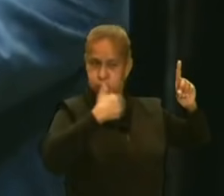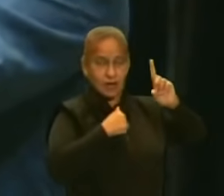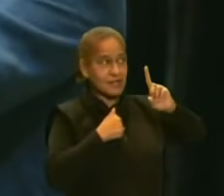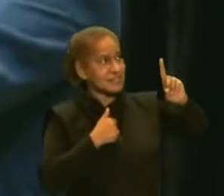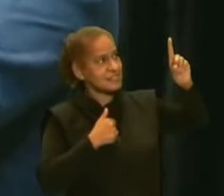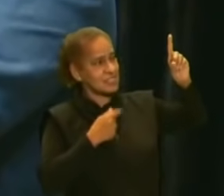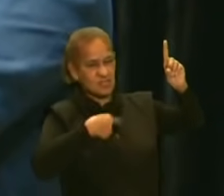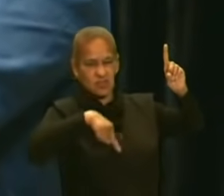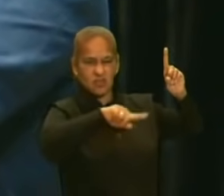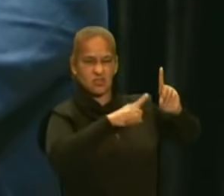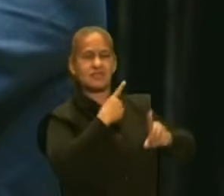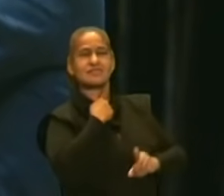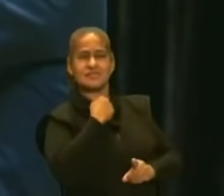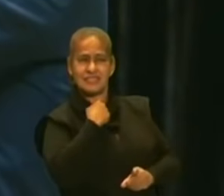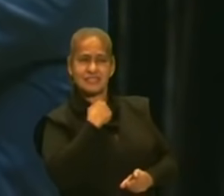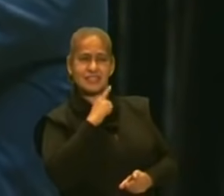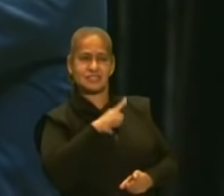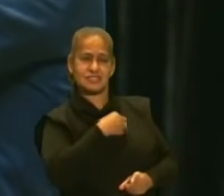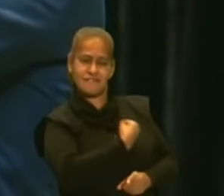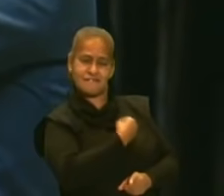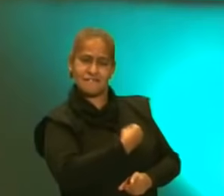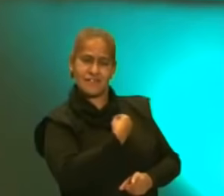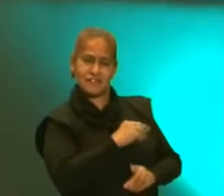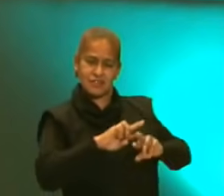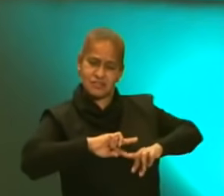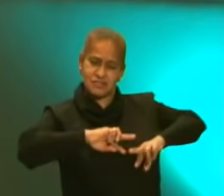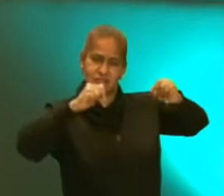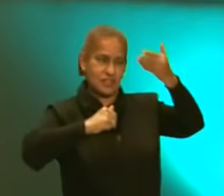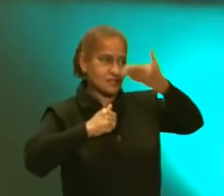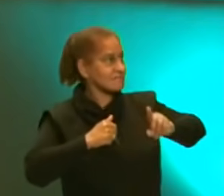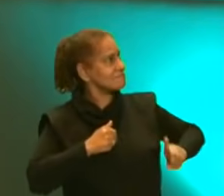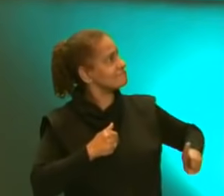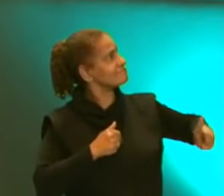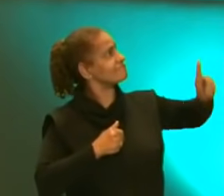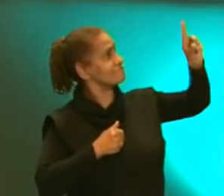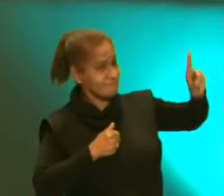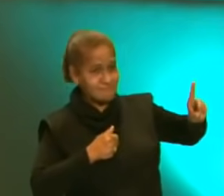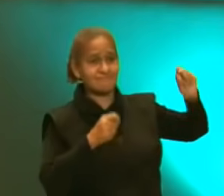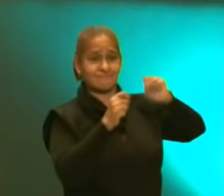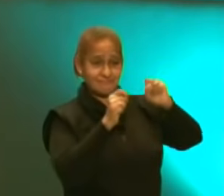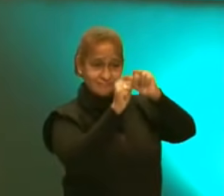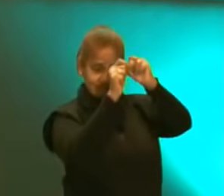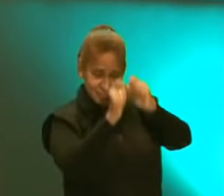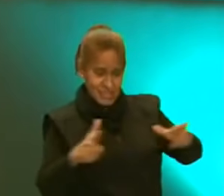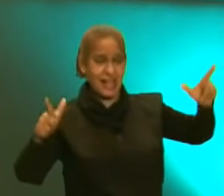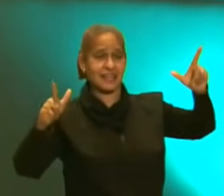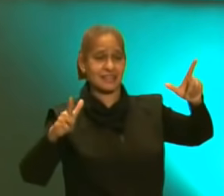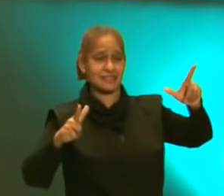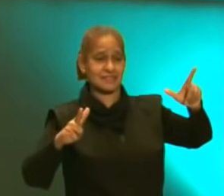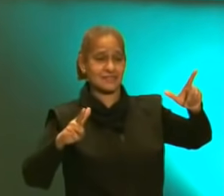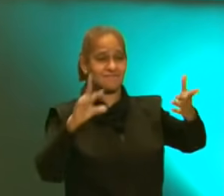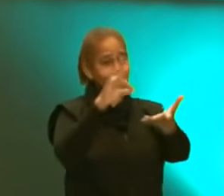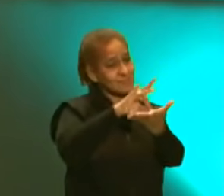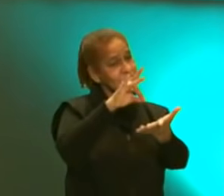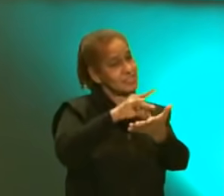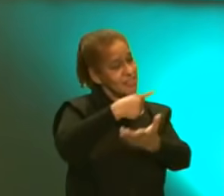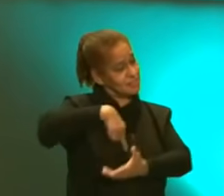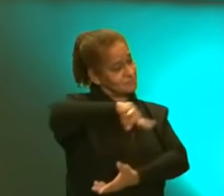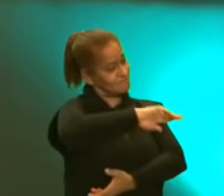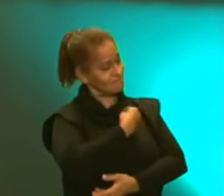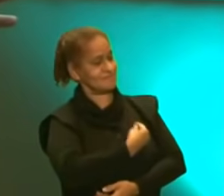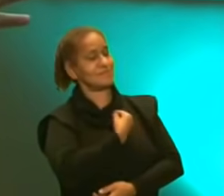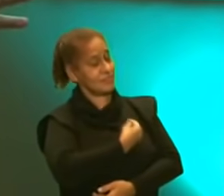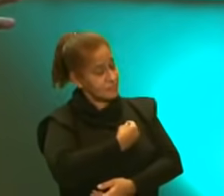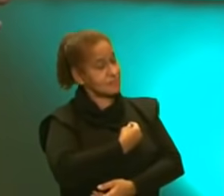esse desejo de levar a nossa vida à presença de Deus, Ele faz milagres espirituais.